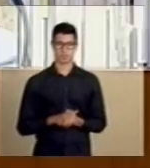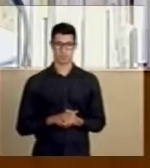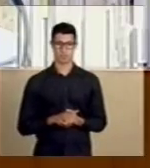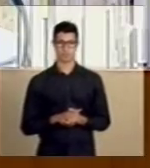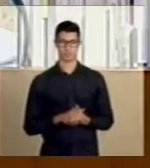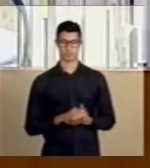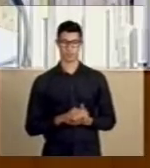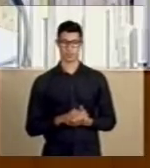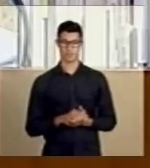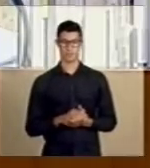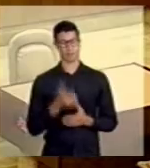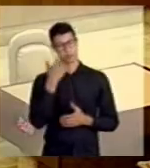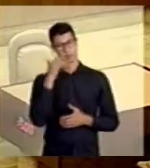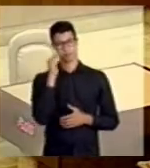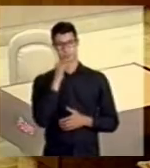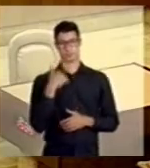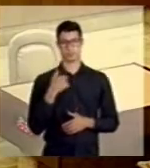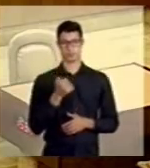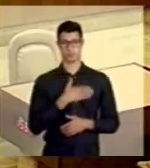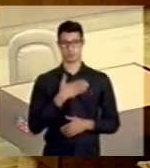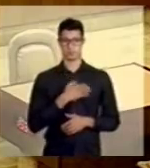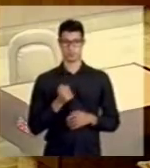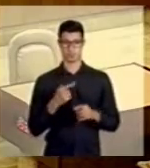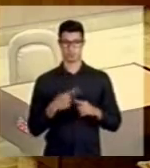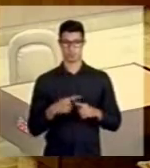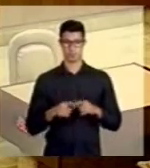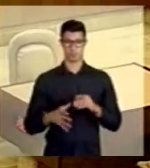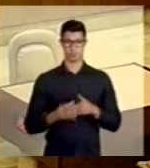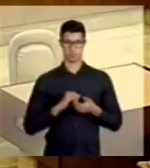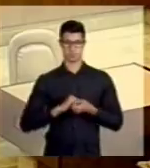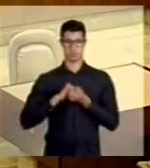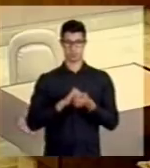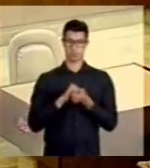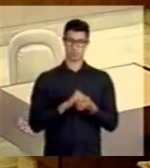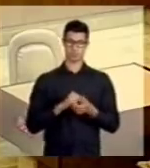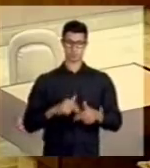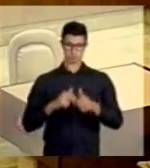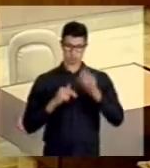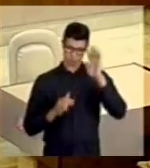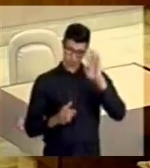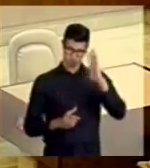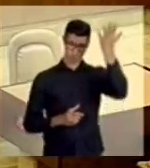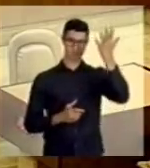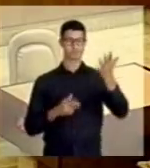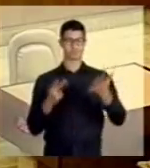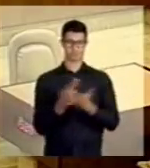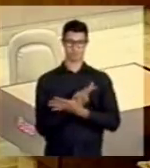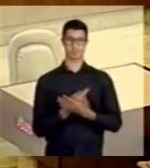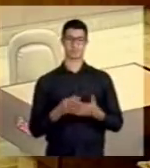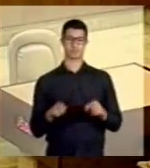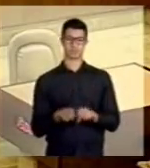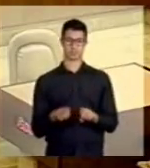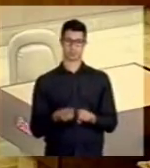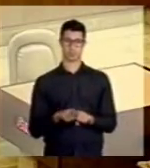breve observação que eu gostaria de fazer, Vossa Excelência. Primeiro, cumprimentar Vossa Excelência o tribunal pela decisão que acaba de ser proferida